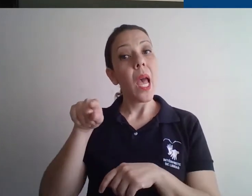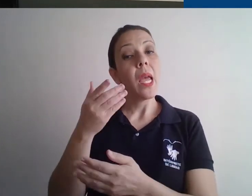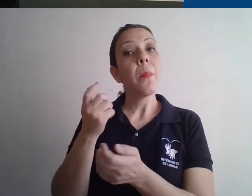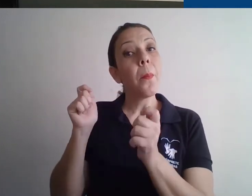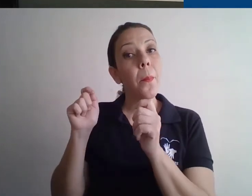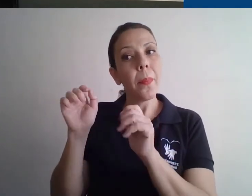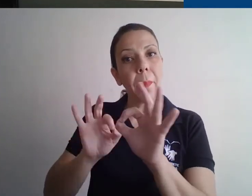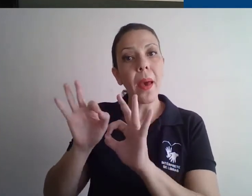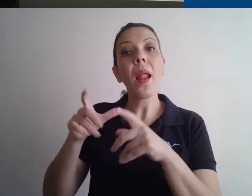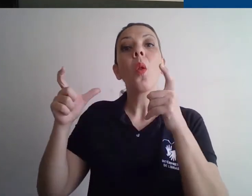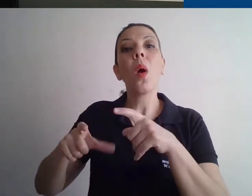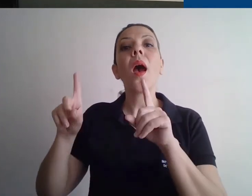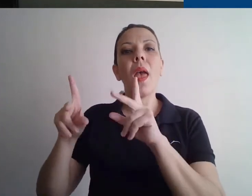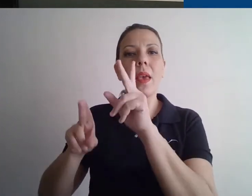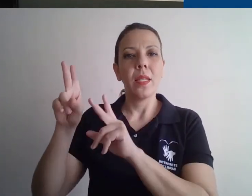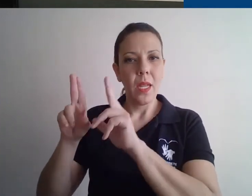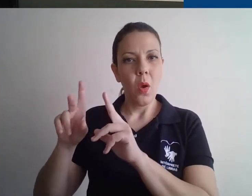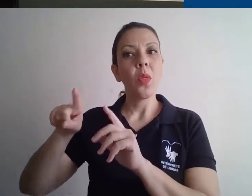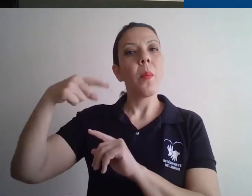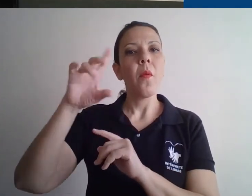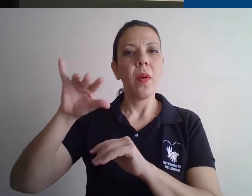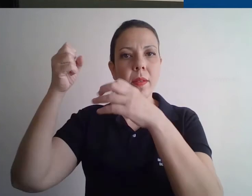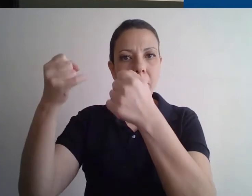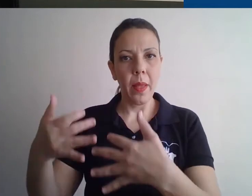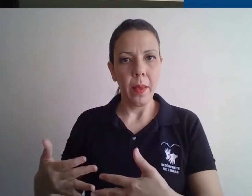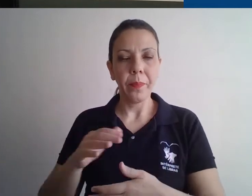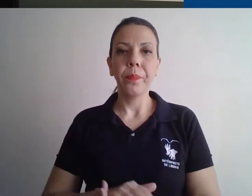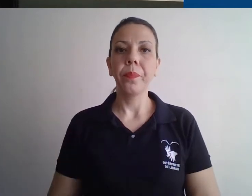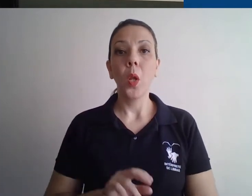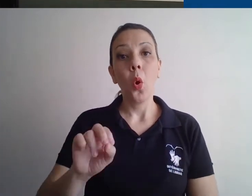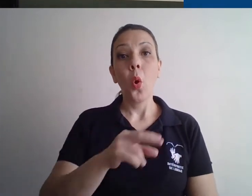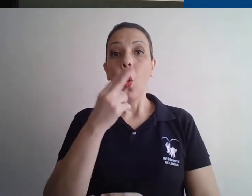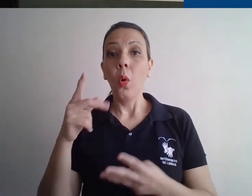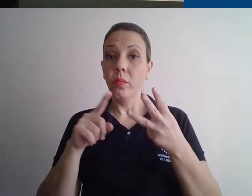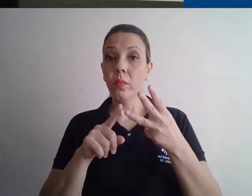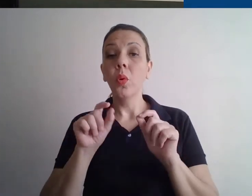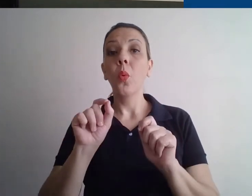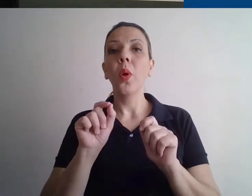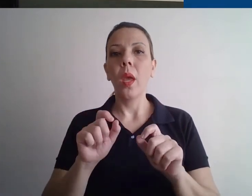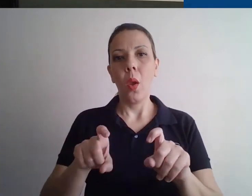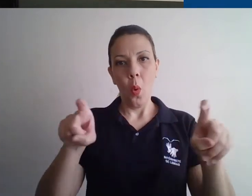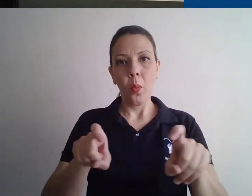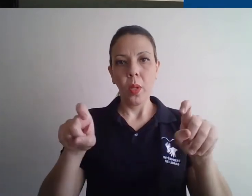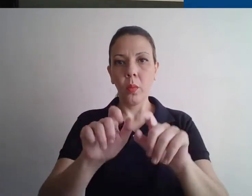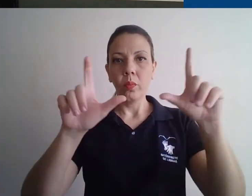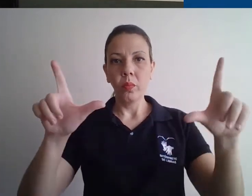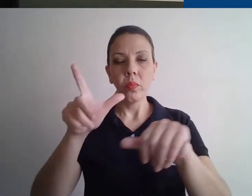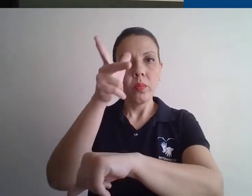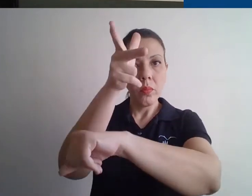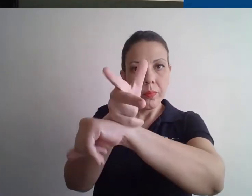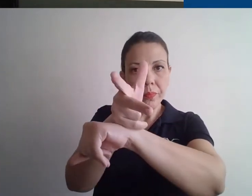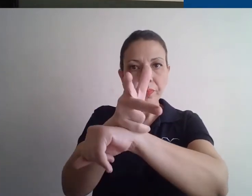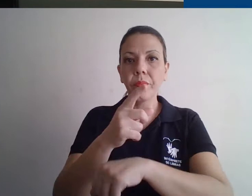e essa é uma aula que nasce muito na edição, então a gente vai tratar dela um pouquinho mais pra frente. Você pode gravar uma aula na qual você grava a sua tela do computador,